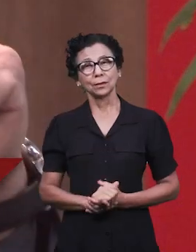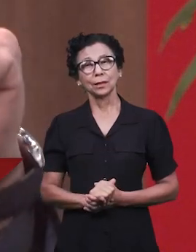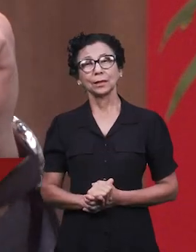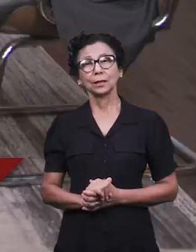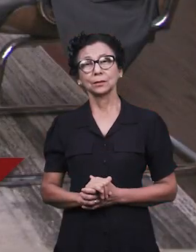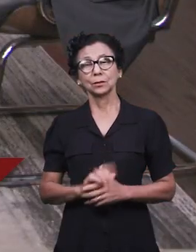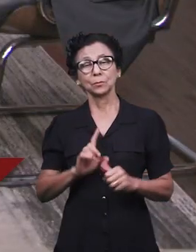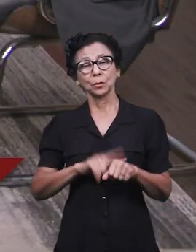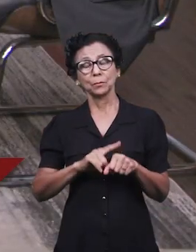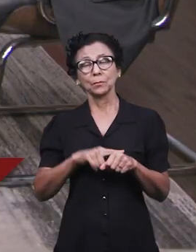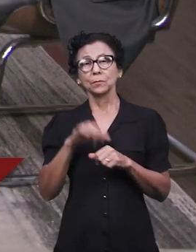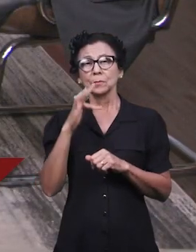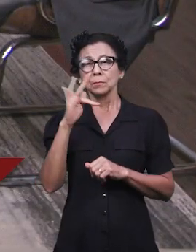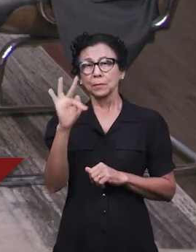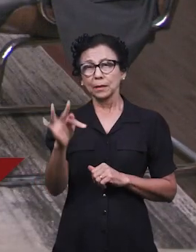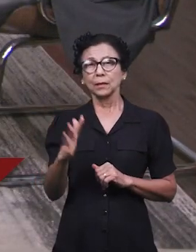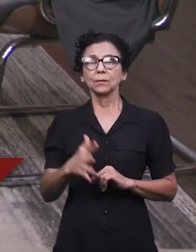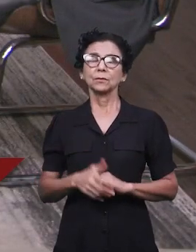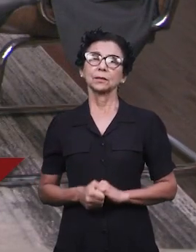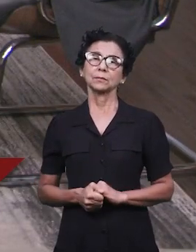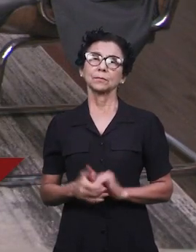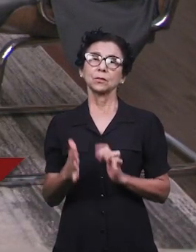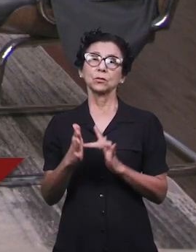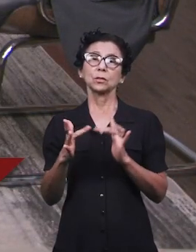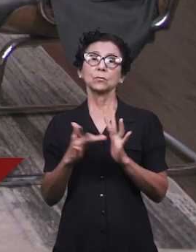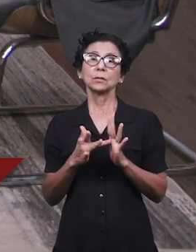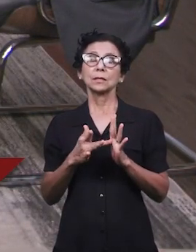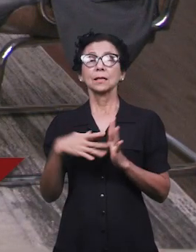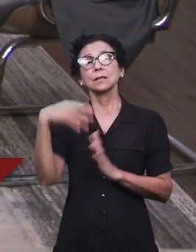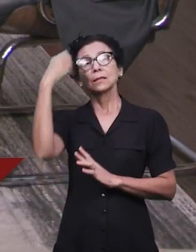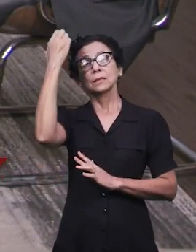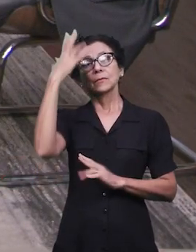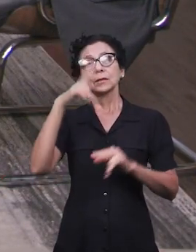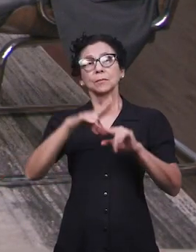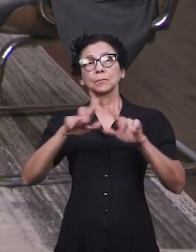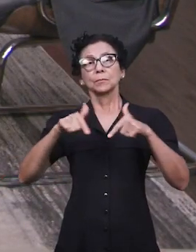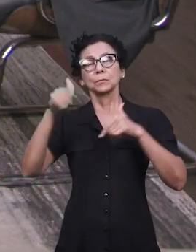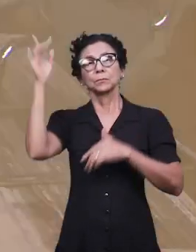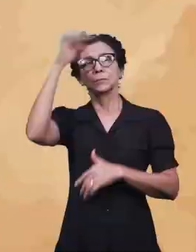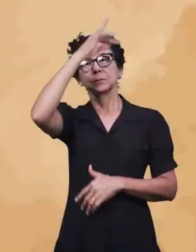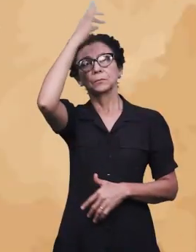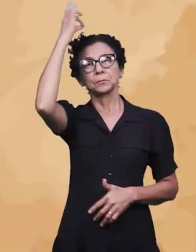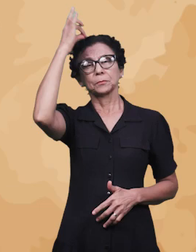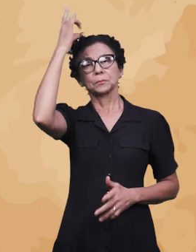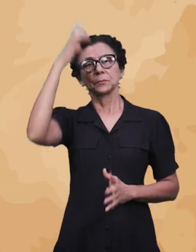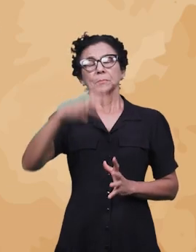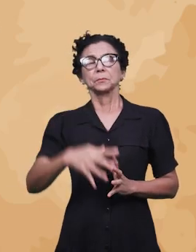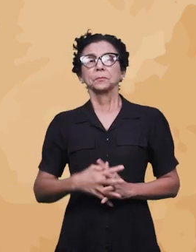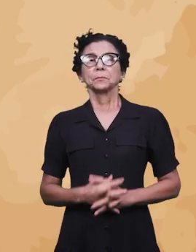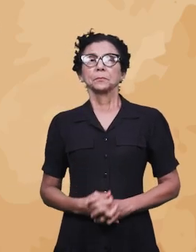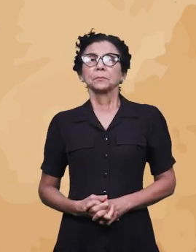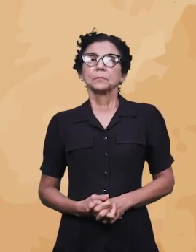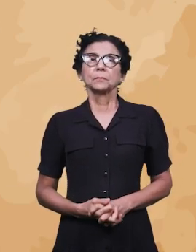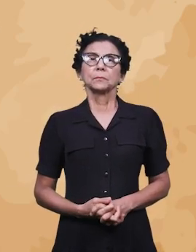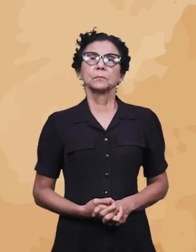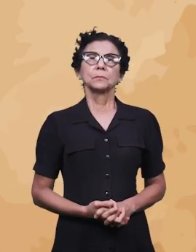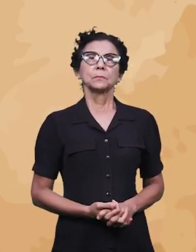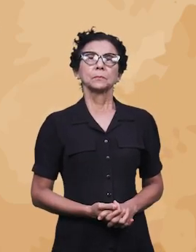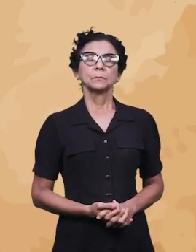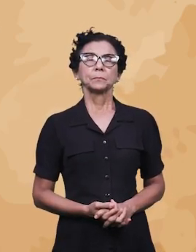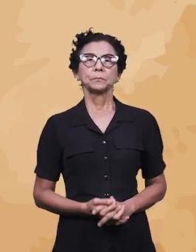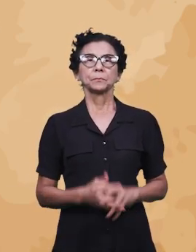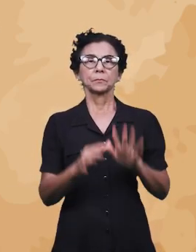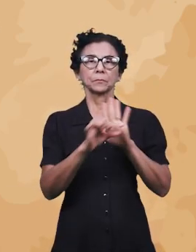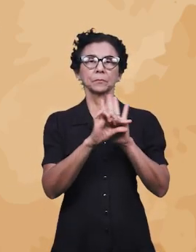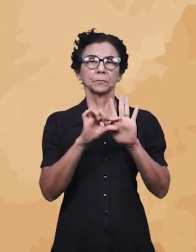revelar pelo Espírito Santo. Glória a Deus. Eu vou pedir para vocês colocarem o verso 3, porque o verso 3 fala